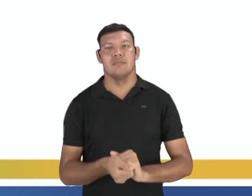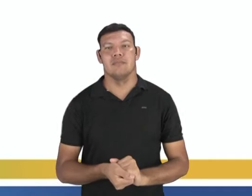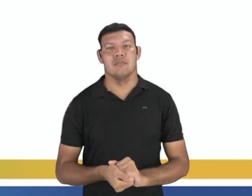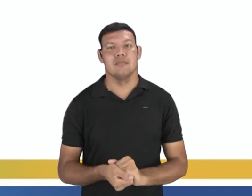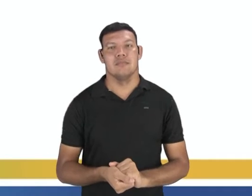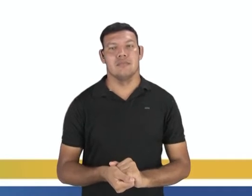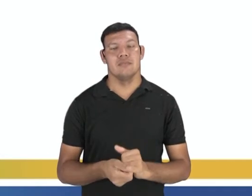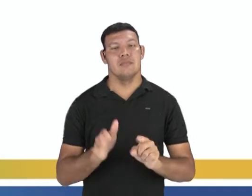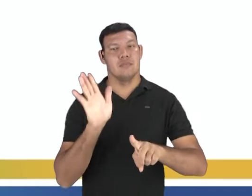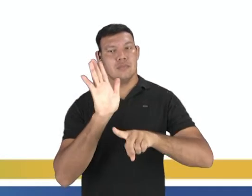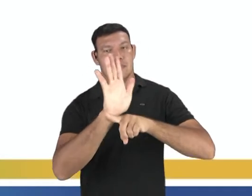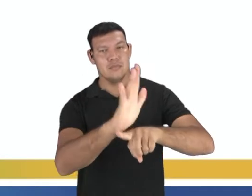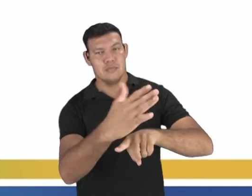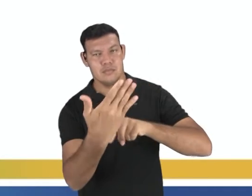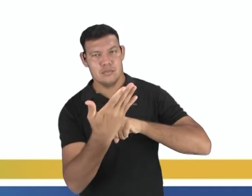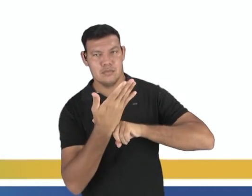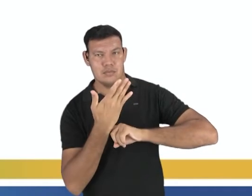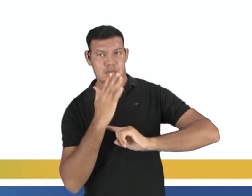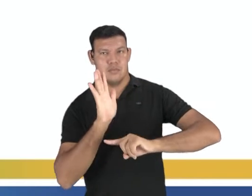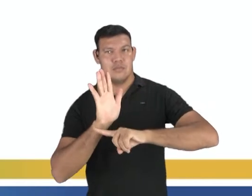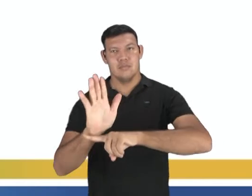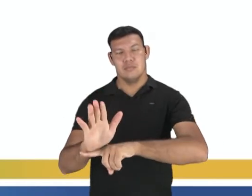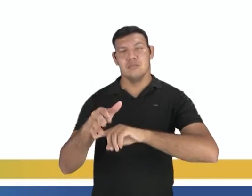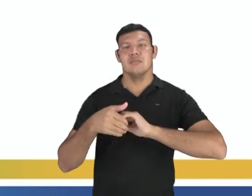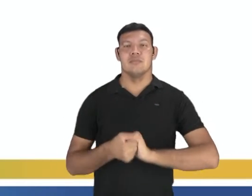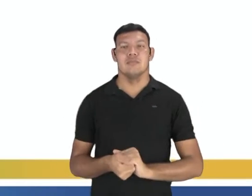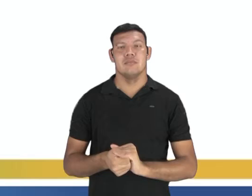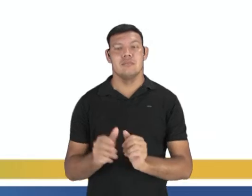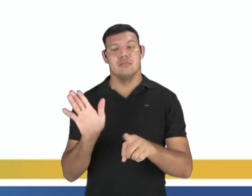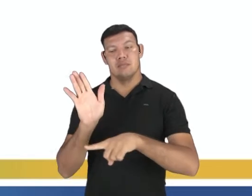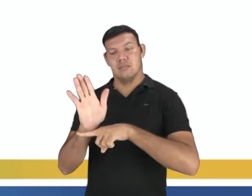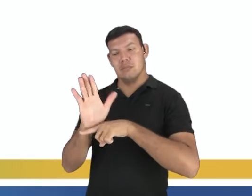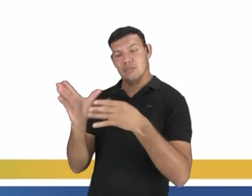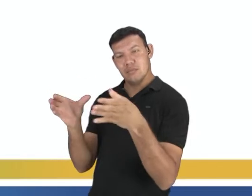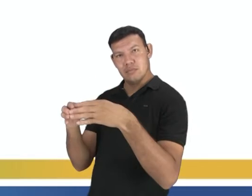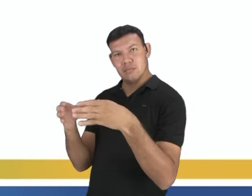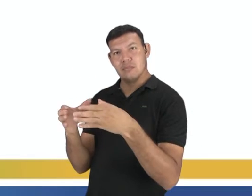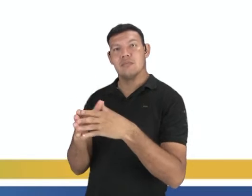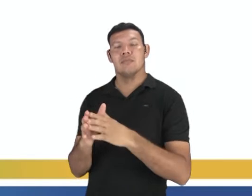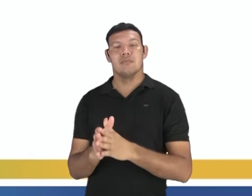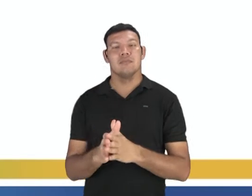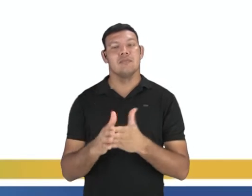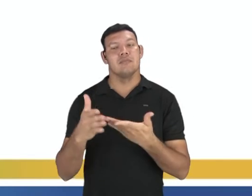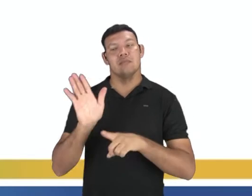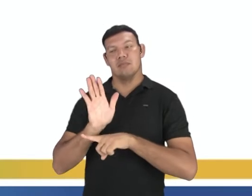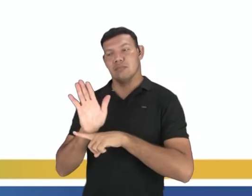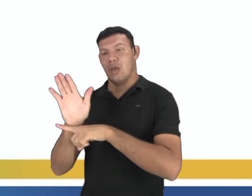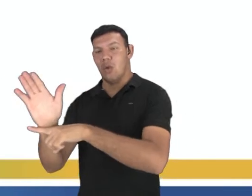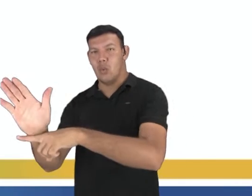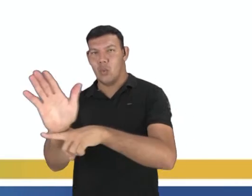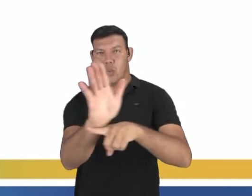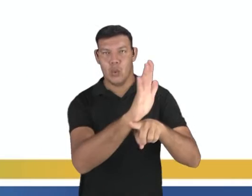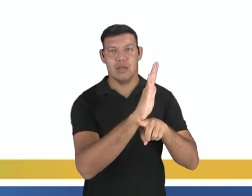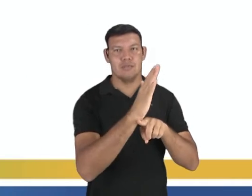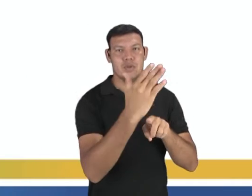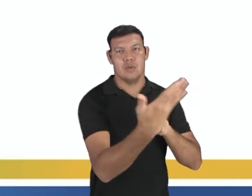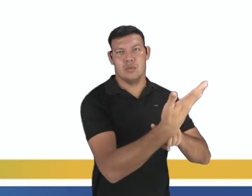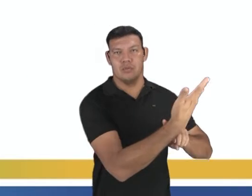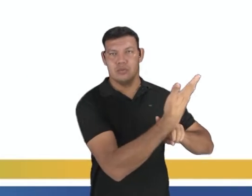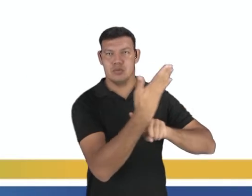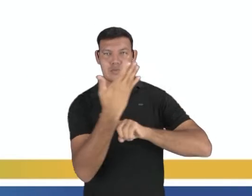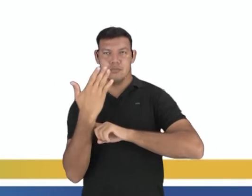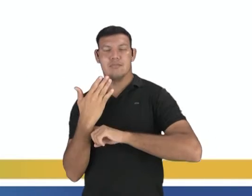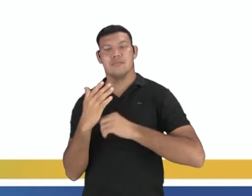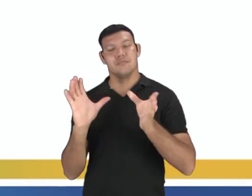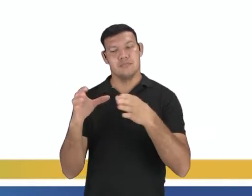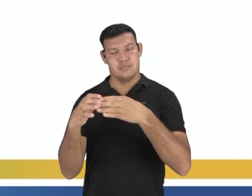diz, a cooperação, o espírito de equipe e a ajuda mútua entre os integrantes, né, os integrantes